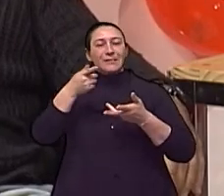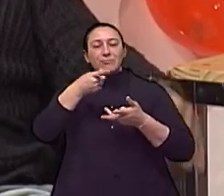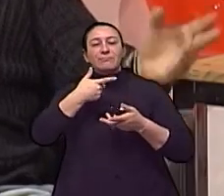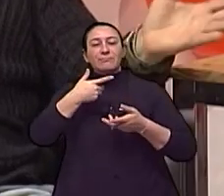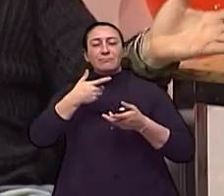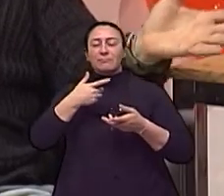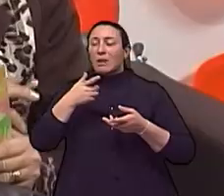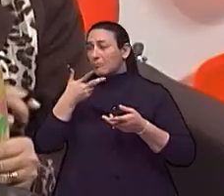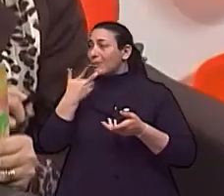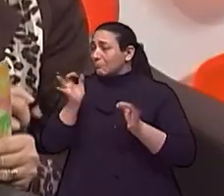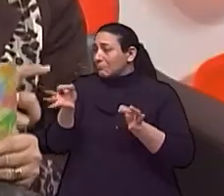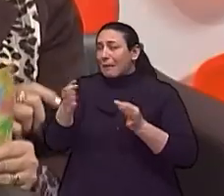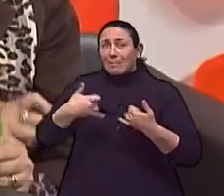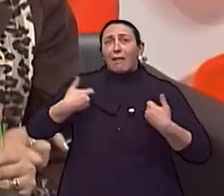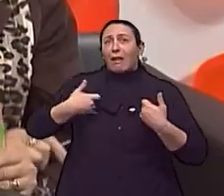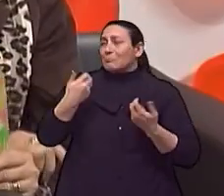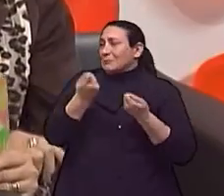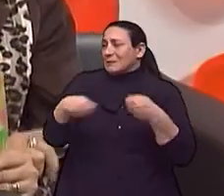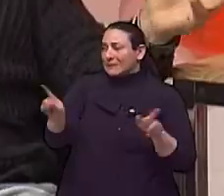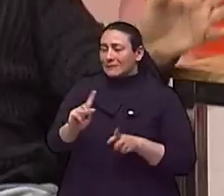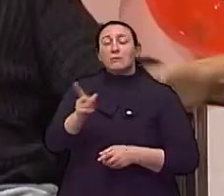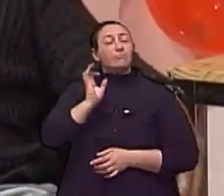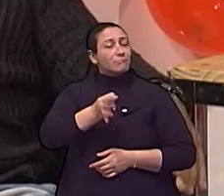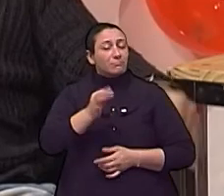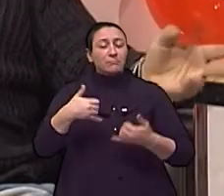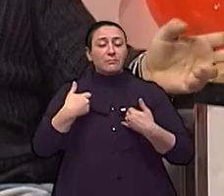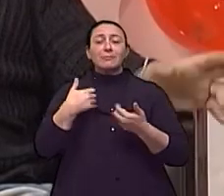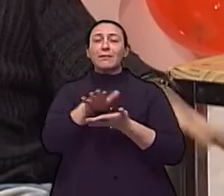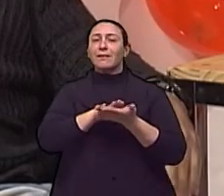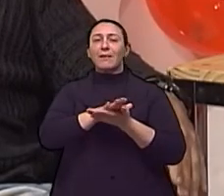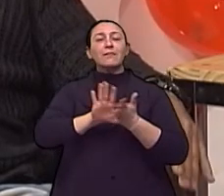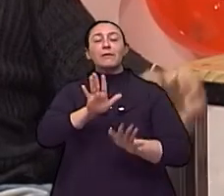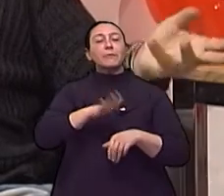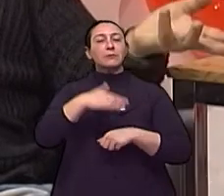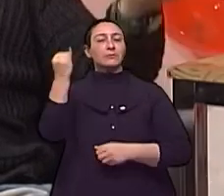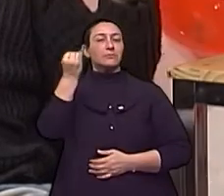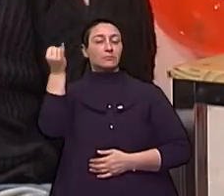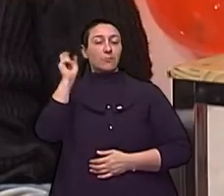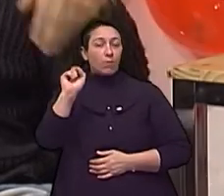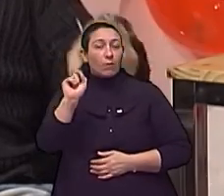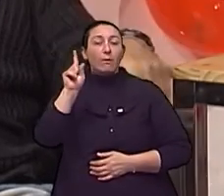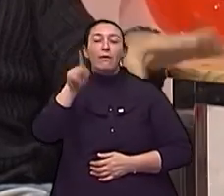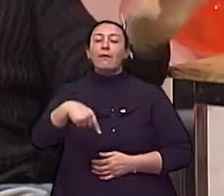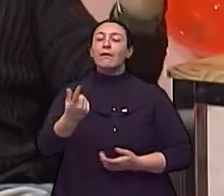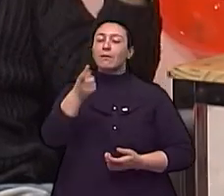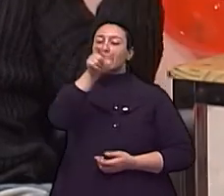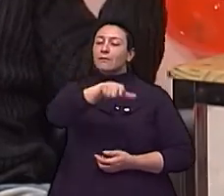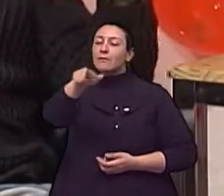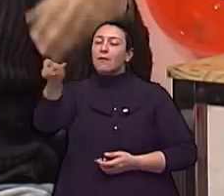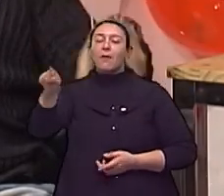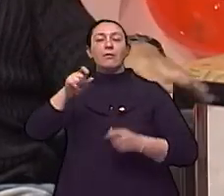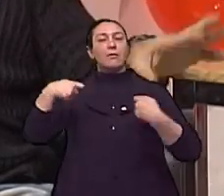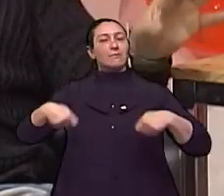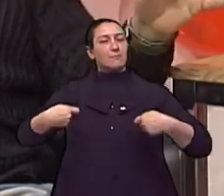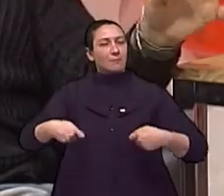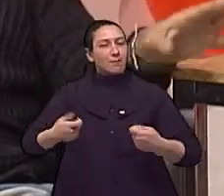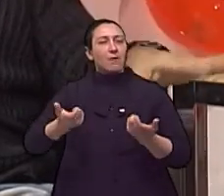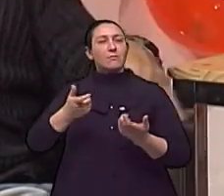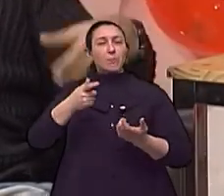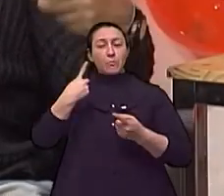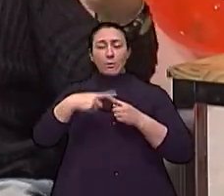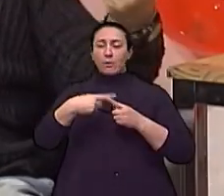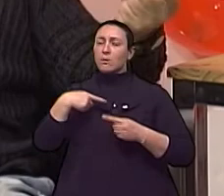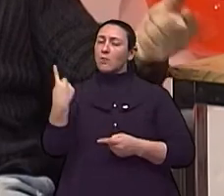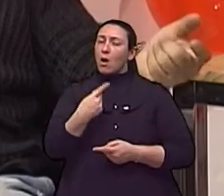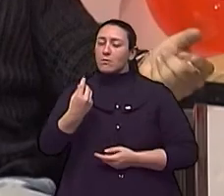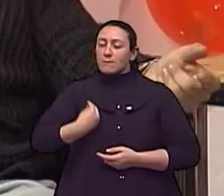também sabe que não tem idade não tem laje né o forte vamos o projeto para uma coruja científica falava que que das necessidades da vida o nosso aparelho